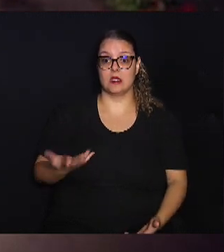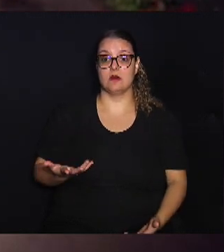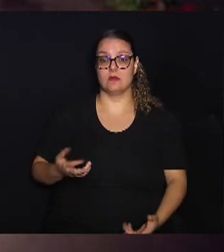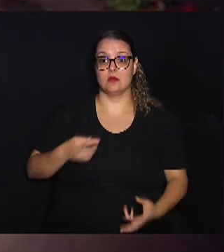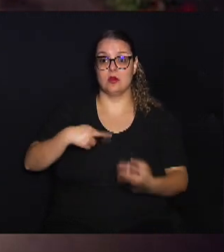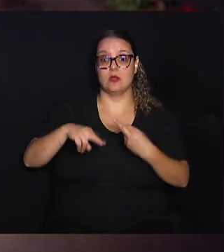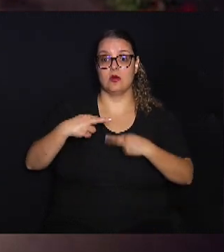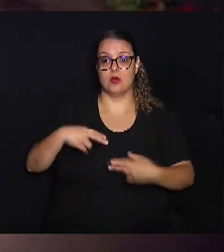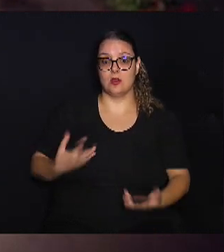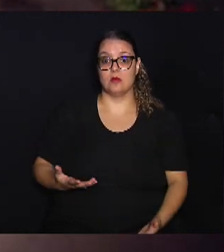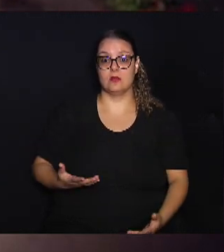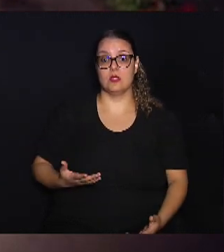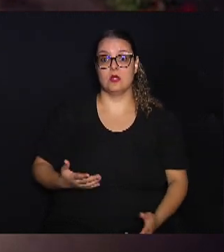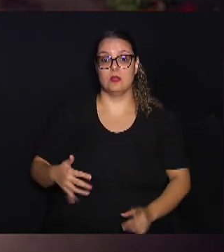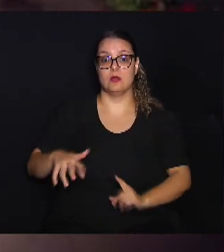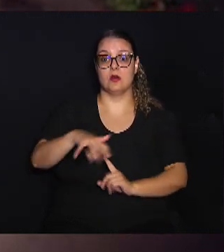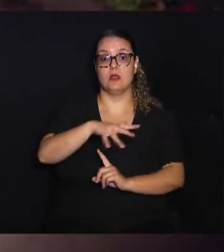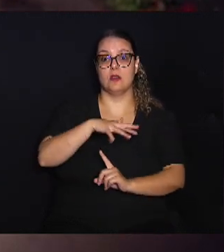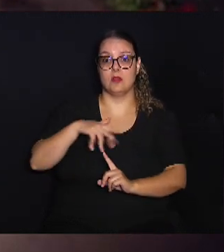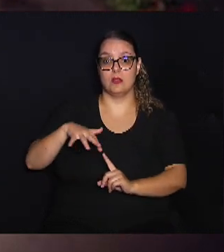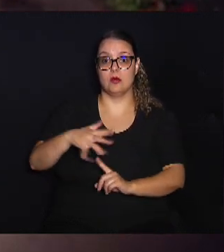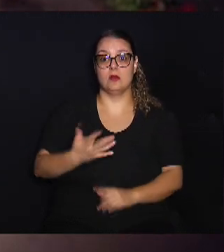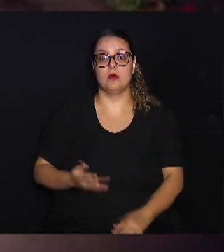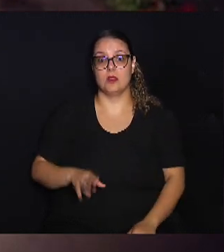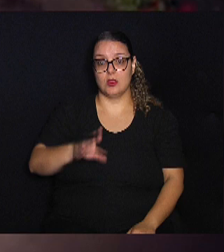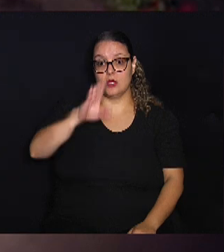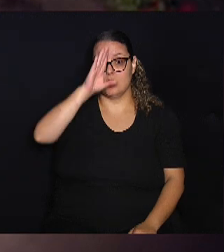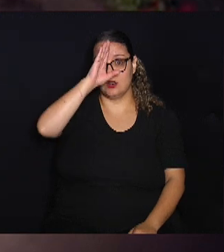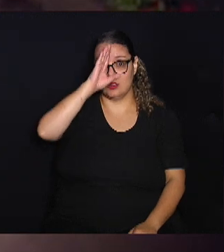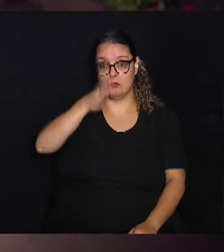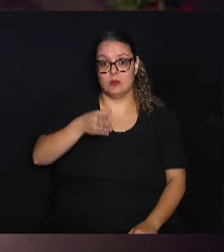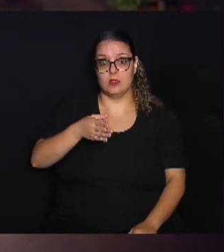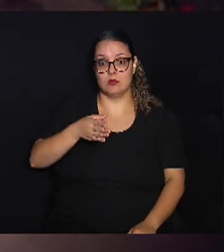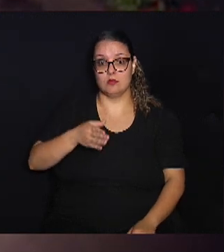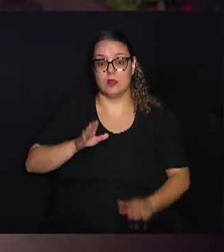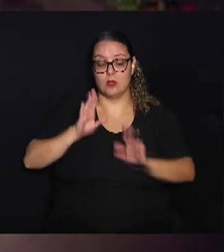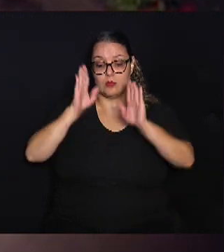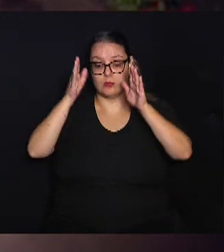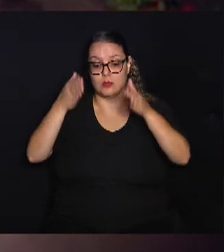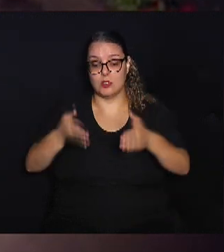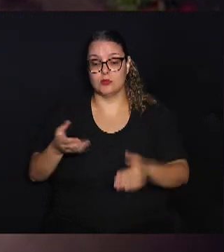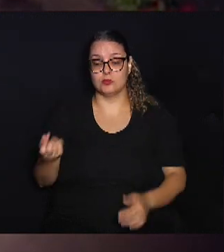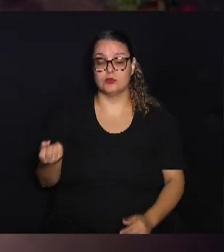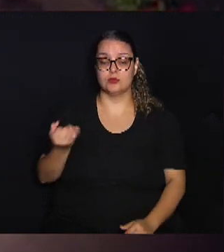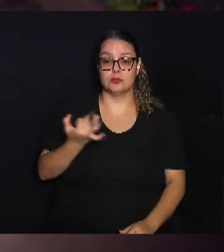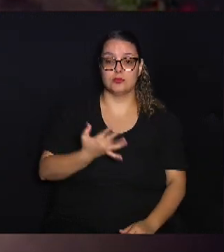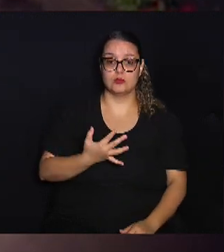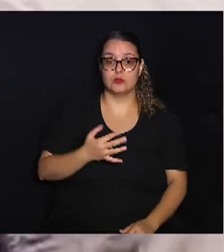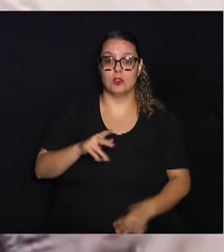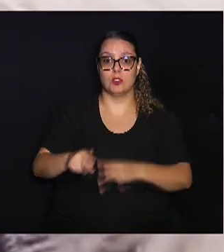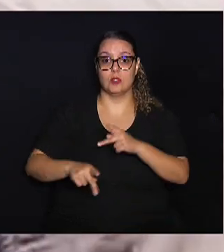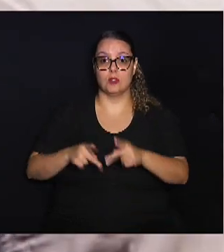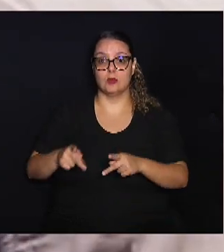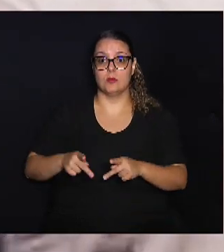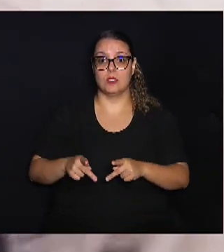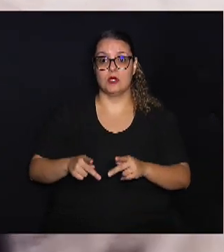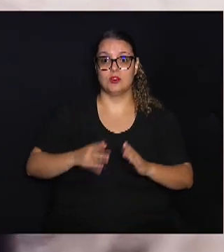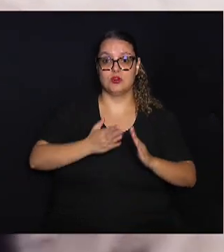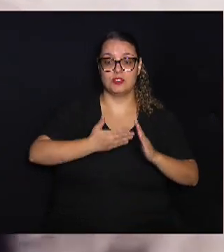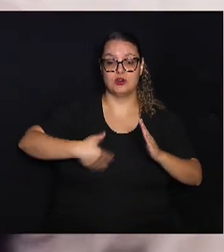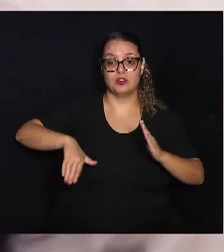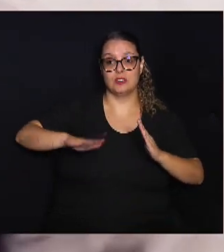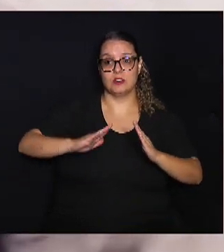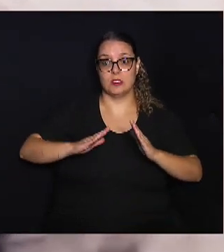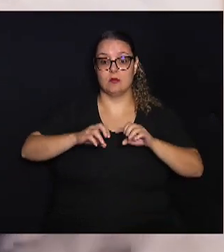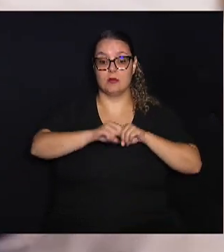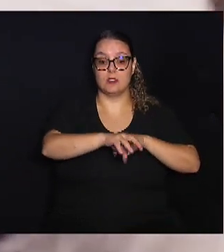meio ambiente e principalmente colocando foco no quanto os povos de terreiro têm para